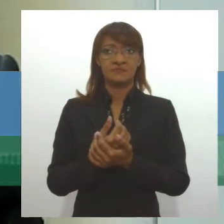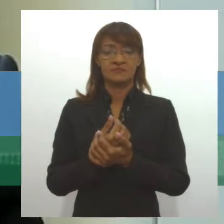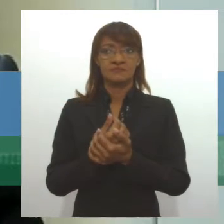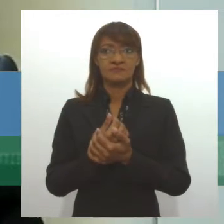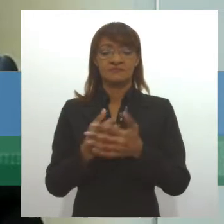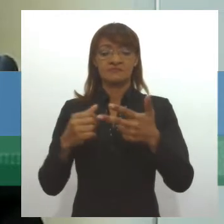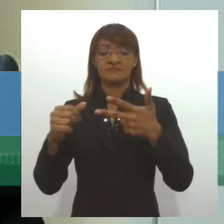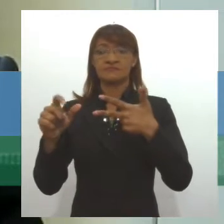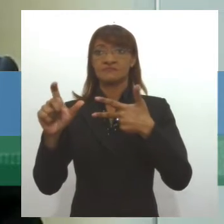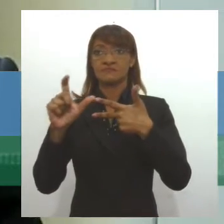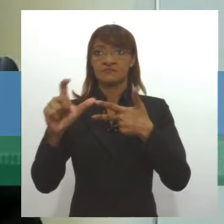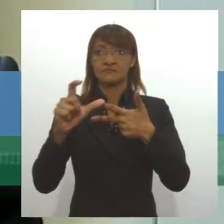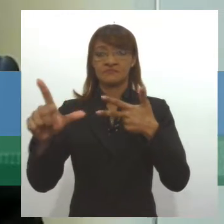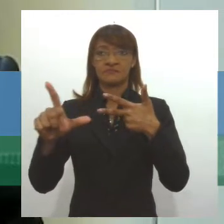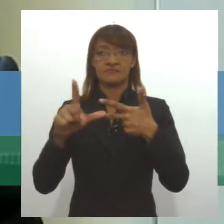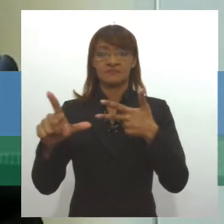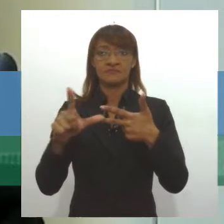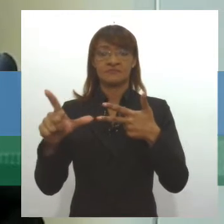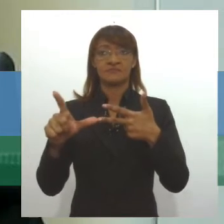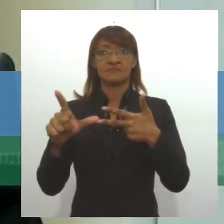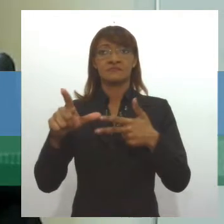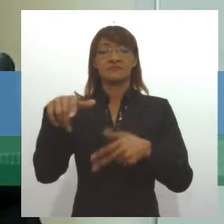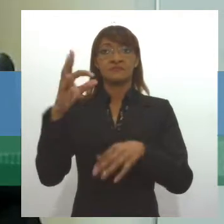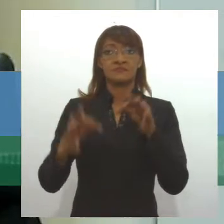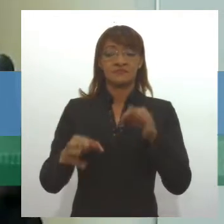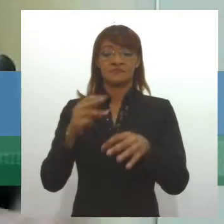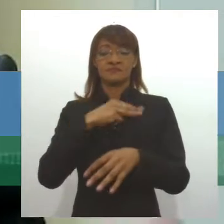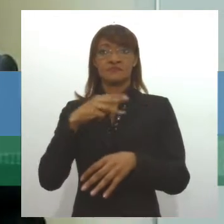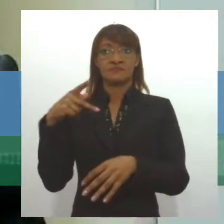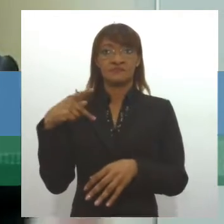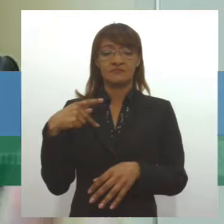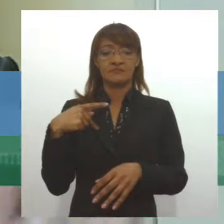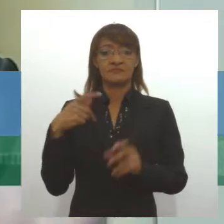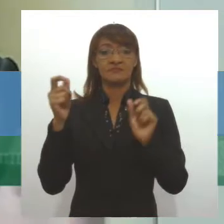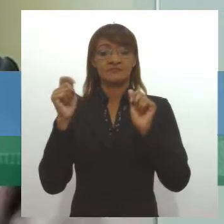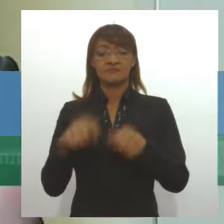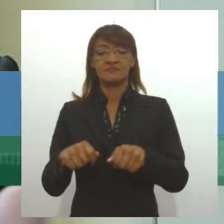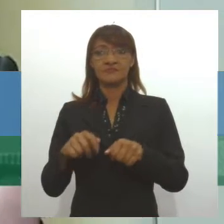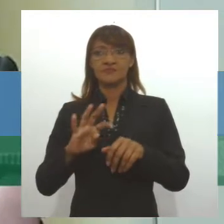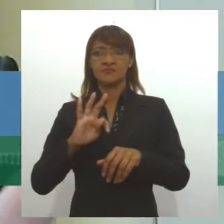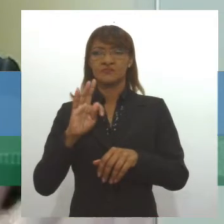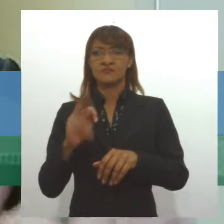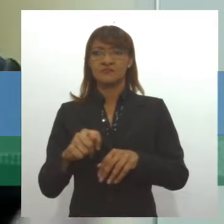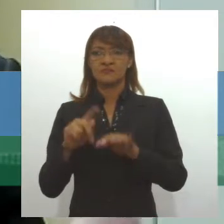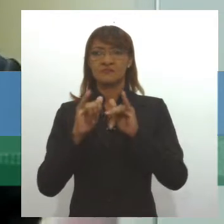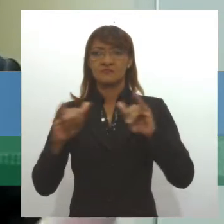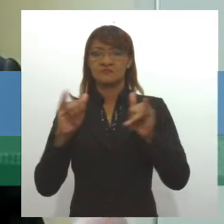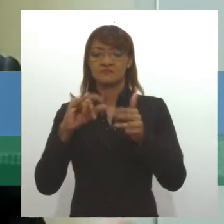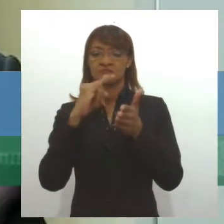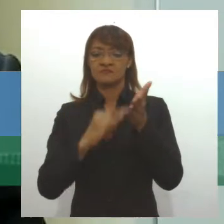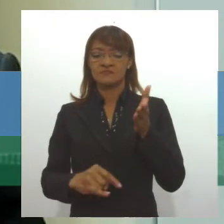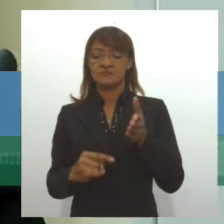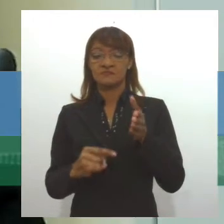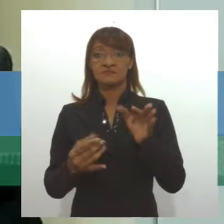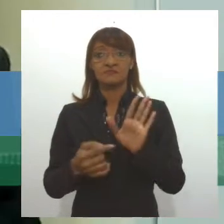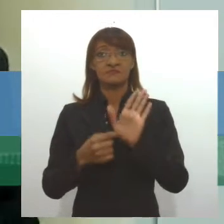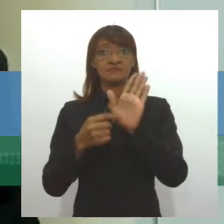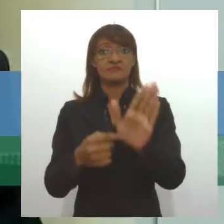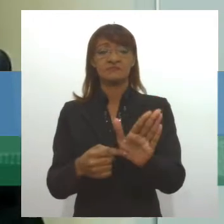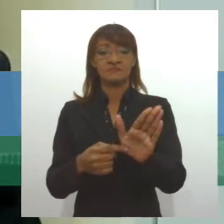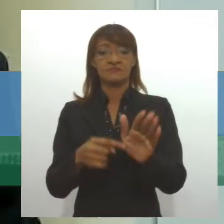Legislativo, Executivo, Judiciário e Ministério Público enviassem as informações sobre pagamento de salários